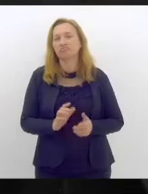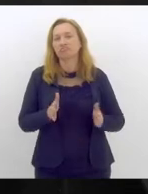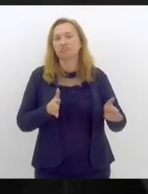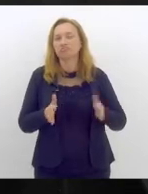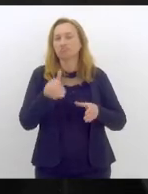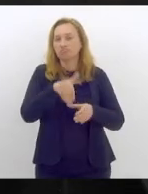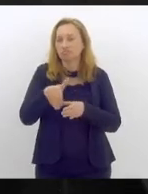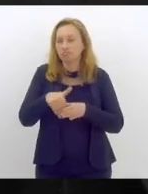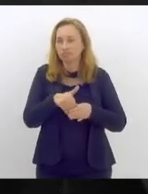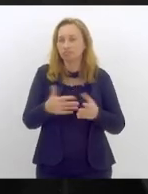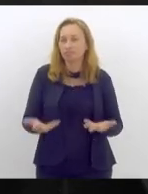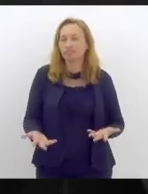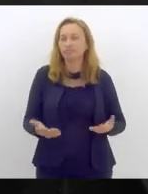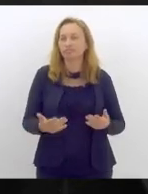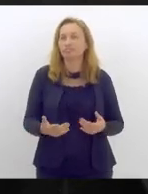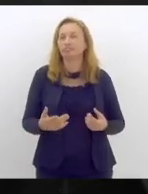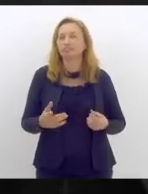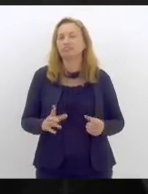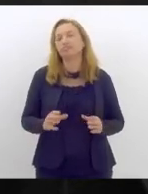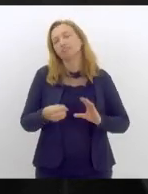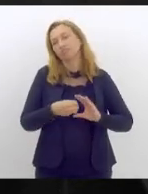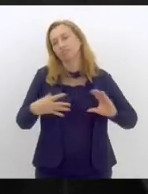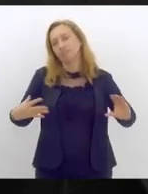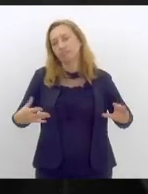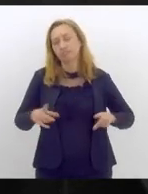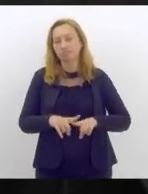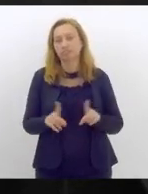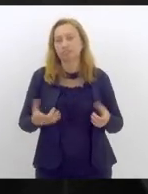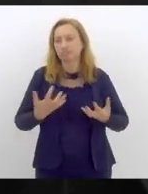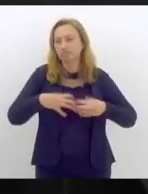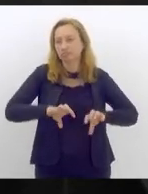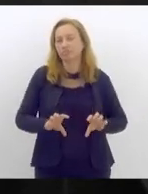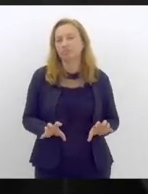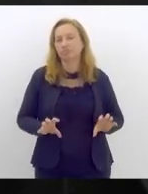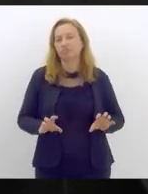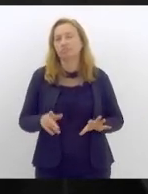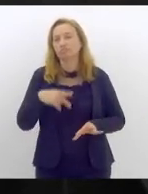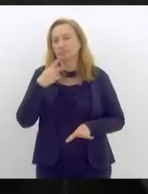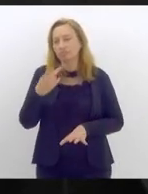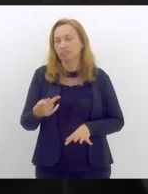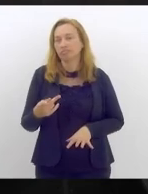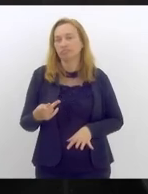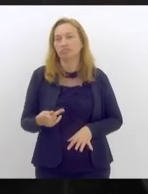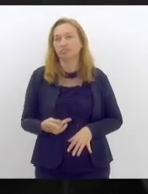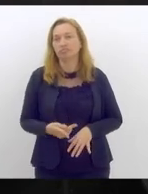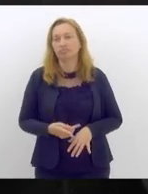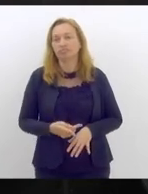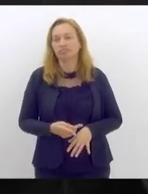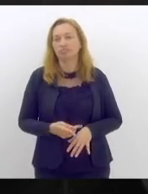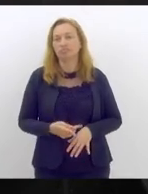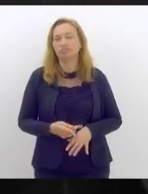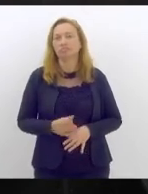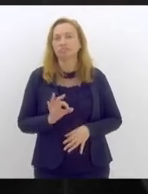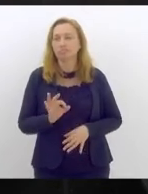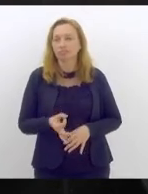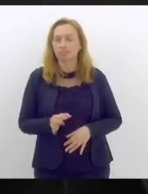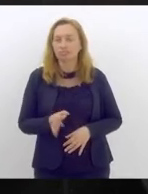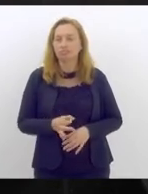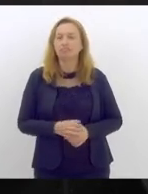sido feitas neste Tom com essa característica mas não quero deixar de me pronunciar de forma veemente